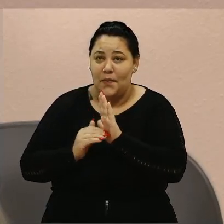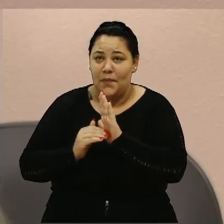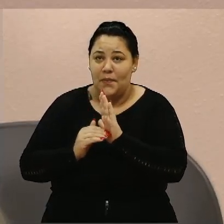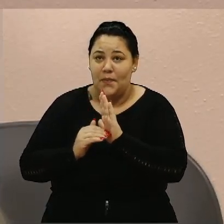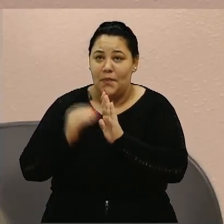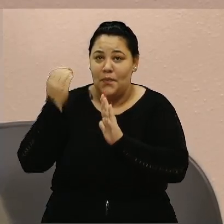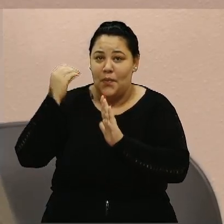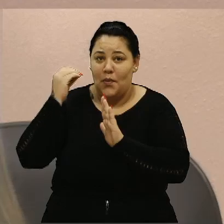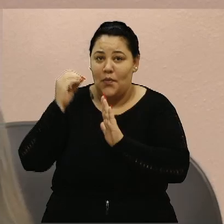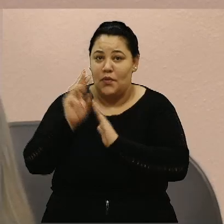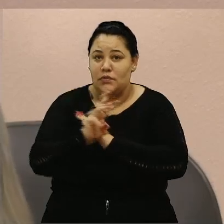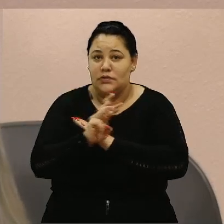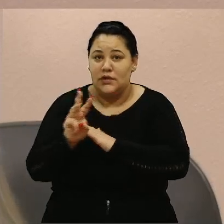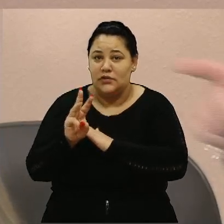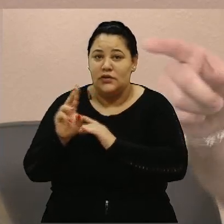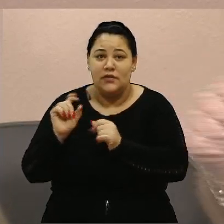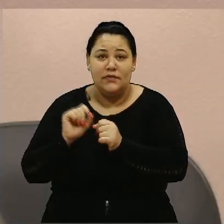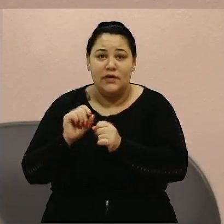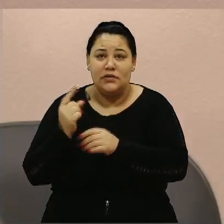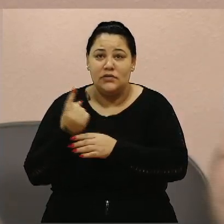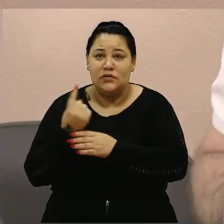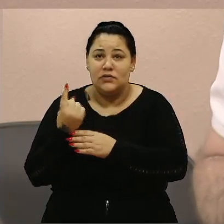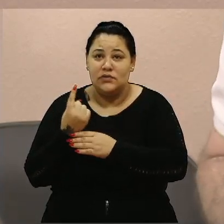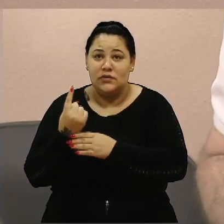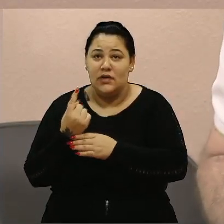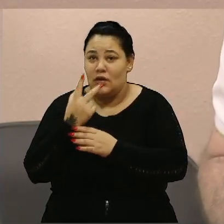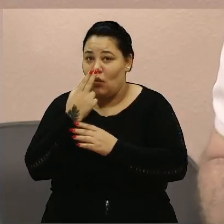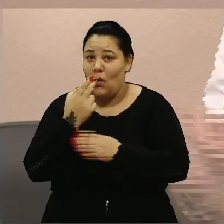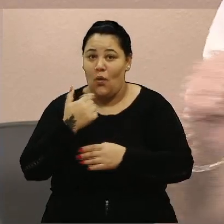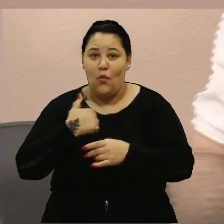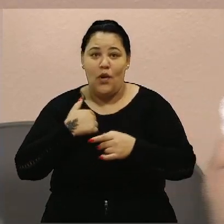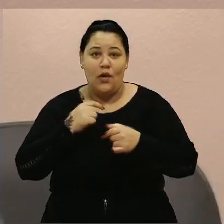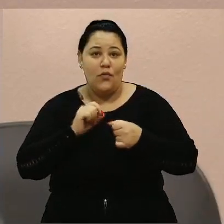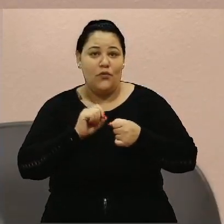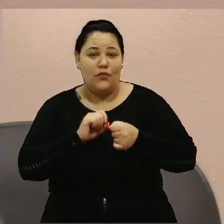Alegre e ela faz por conta, que nem eu fiz.